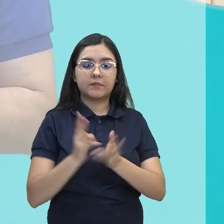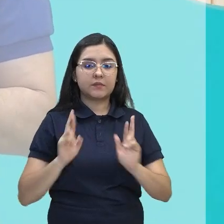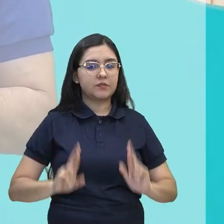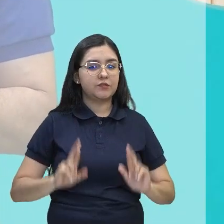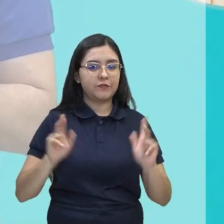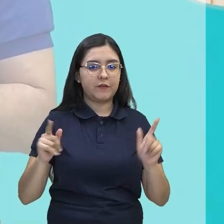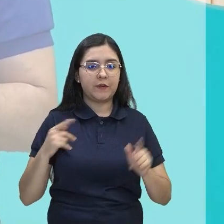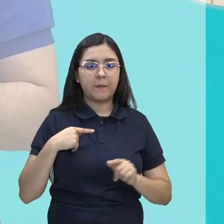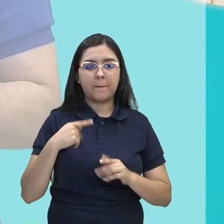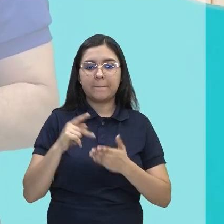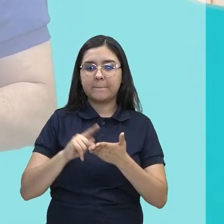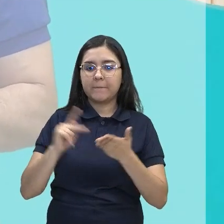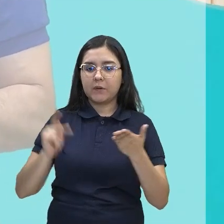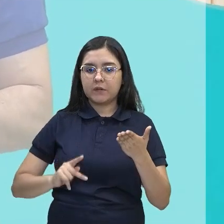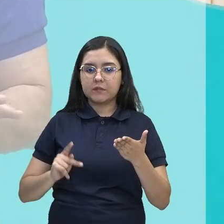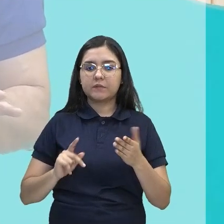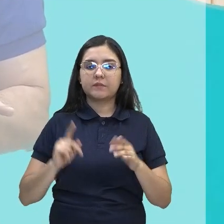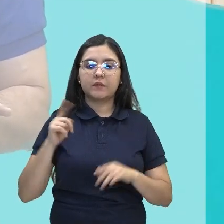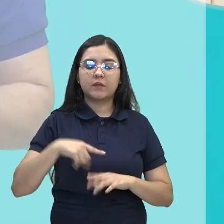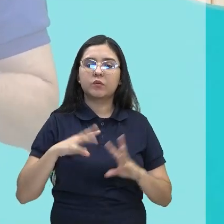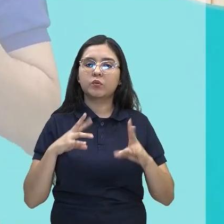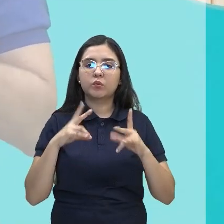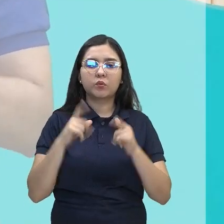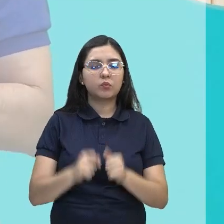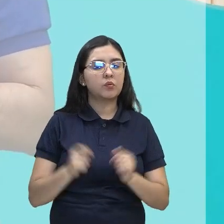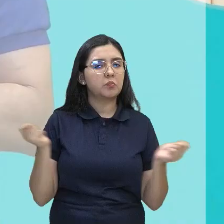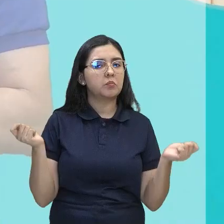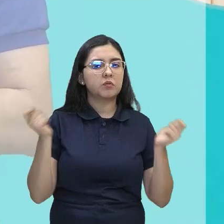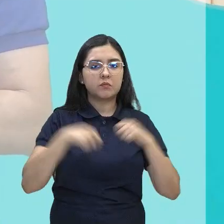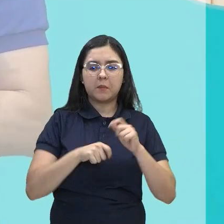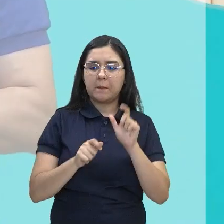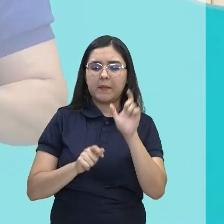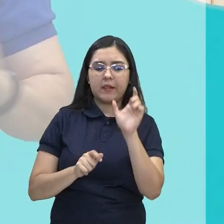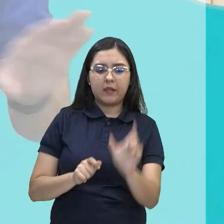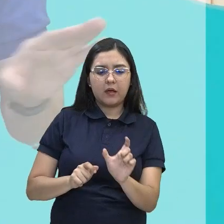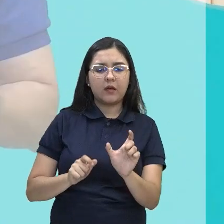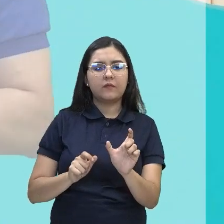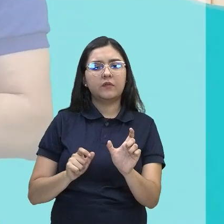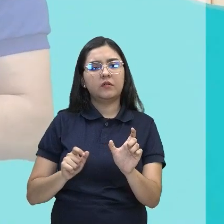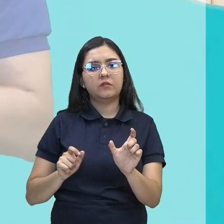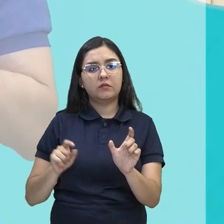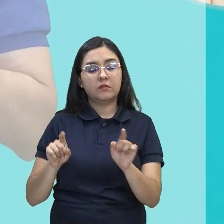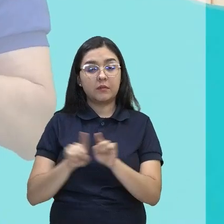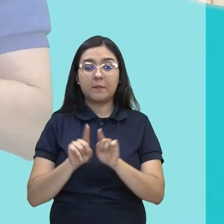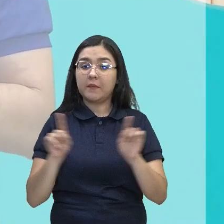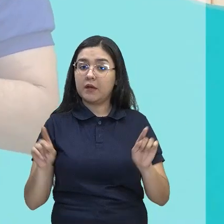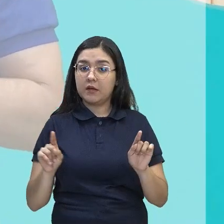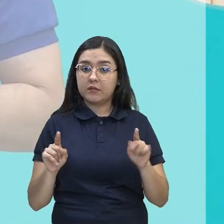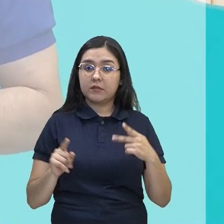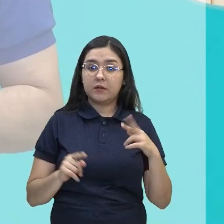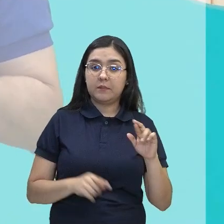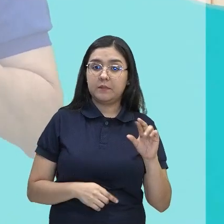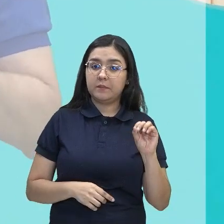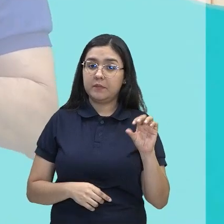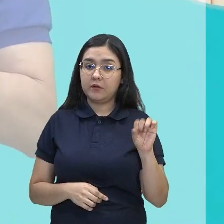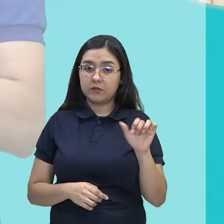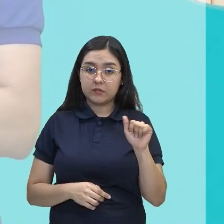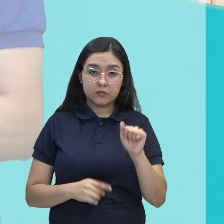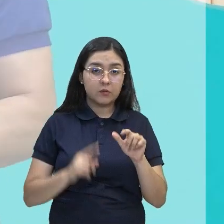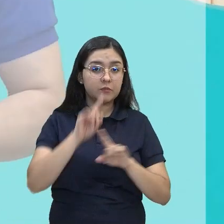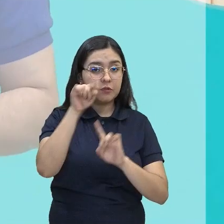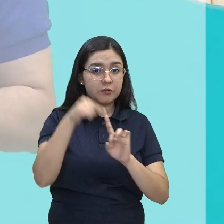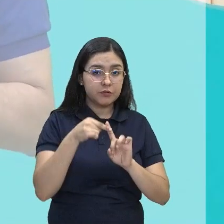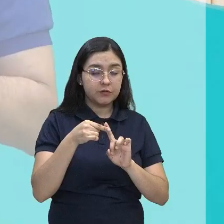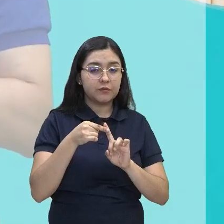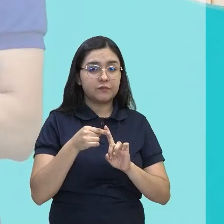Na poesia ou no poema é como se tudo fosse permitido, o jogo de palavras é permitido, enquanto que na prosa é mais objetivo, tem que ater-se